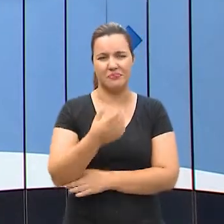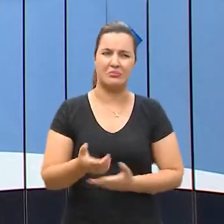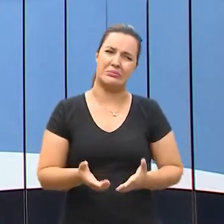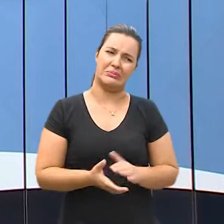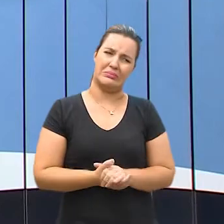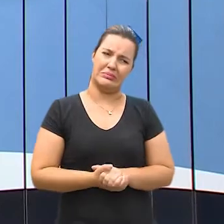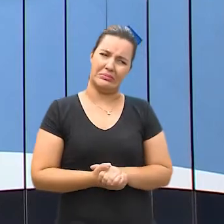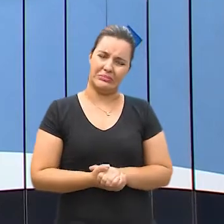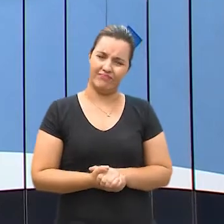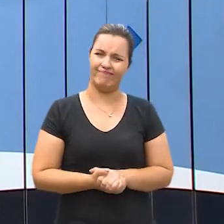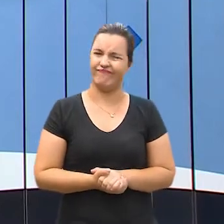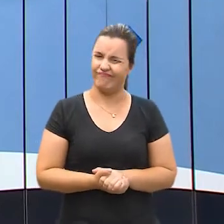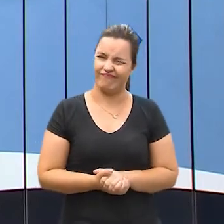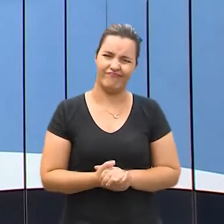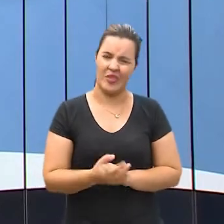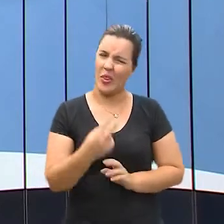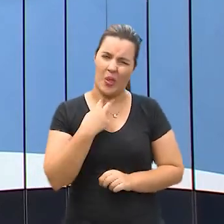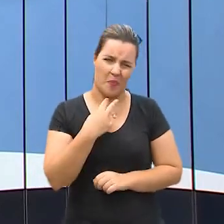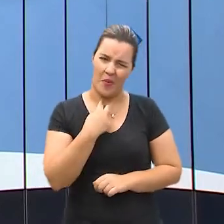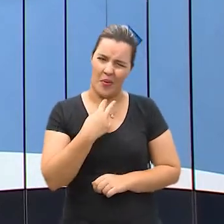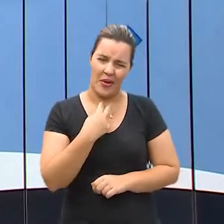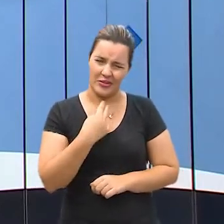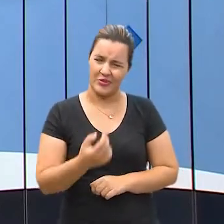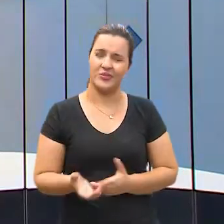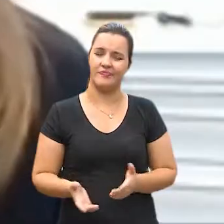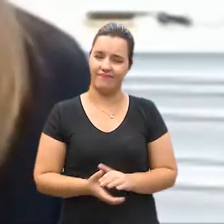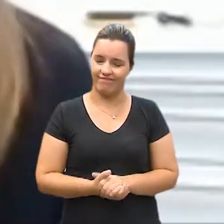aí, nossa senhora, hein, doutora, não pode.